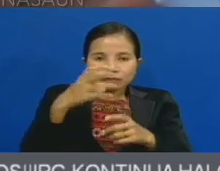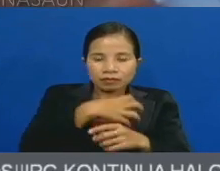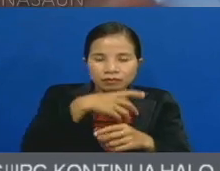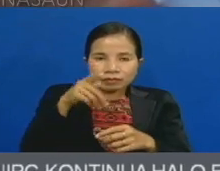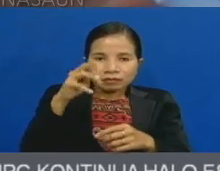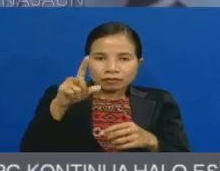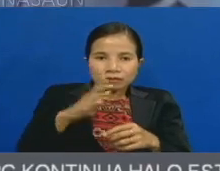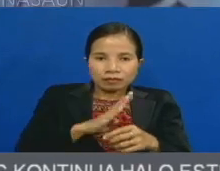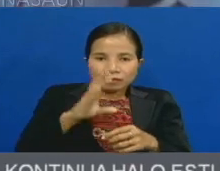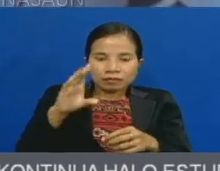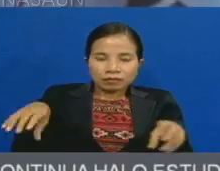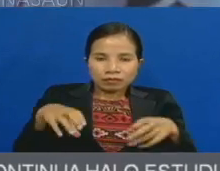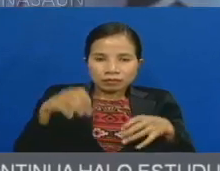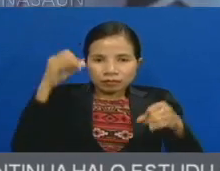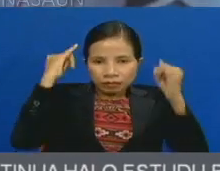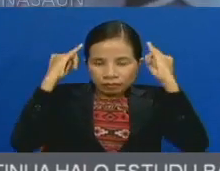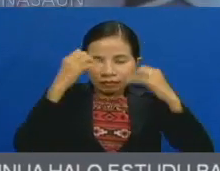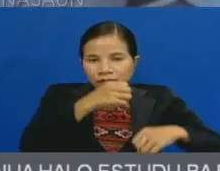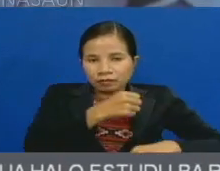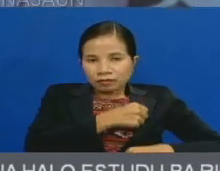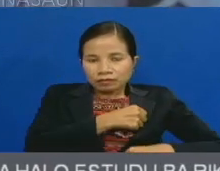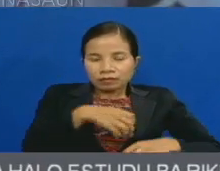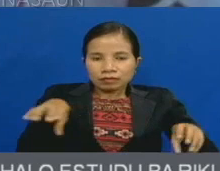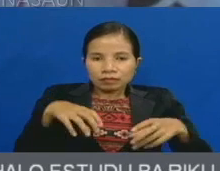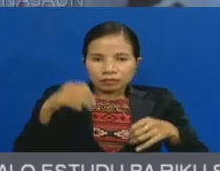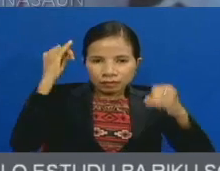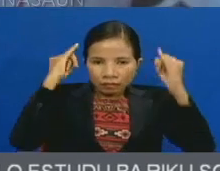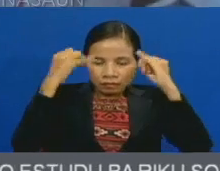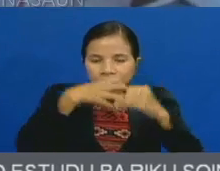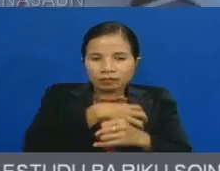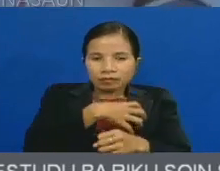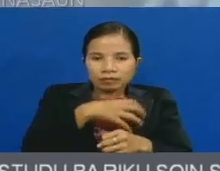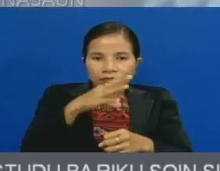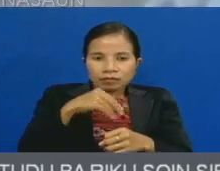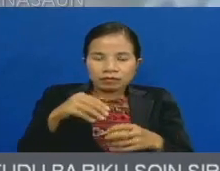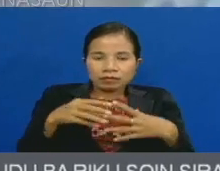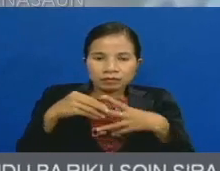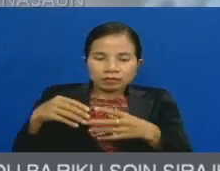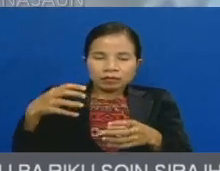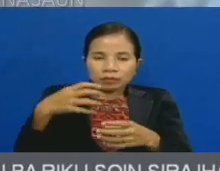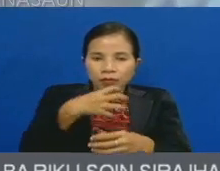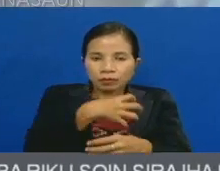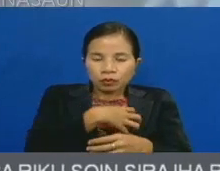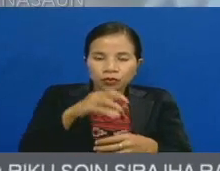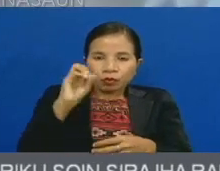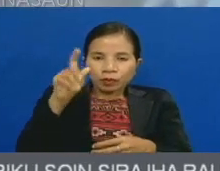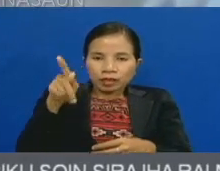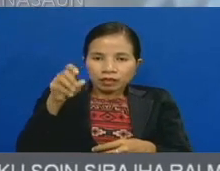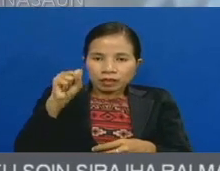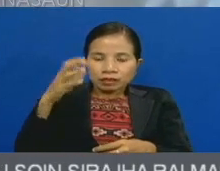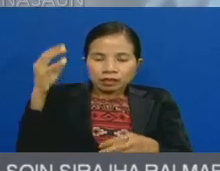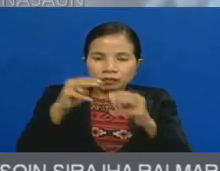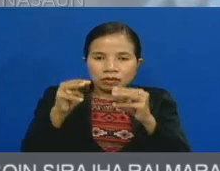Penitele Baucau, serviço de informação militar, serviço de informação polícia, no oficial polícia suku sira ihe